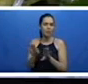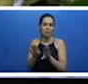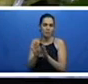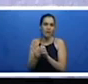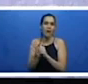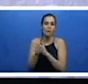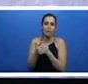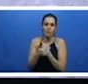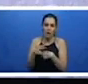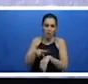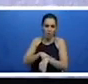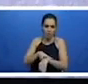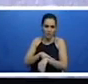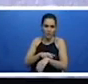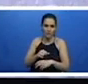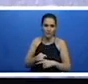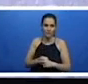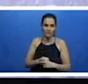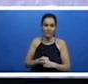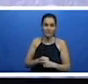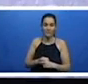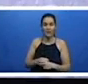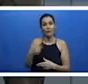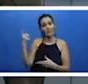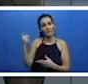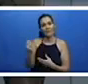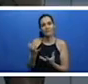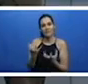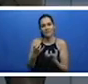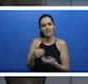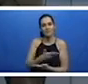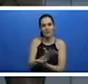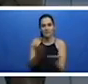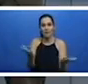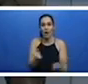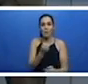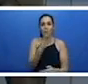Bom, esse era o conteúdo que eu queria ter transmitido. Bons estudos a todos.